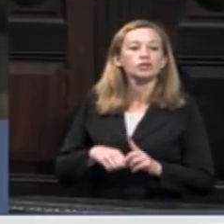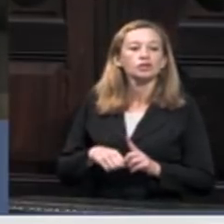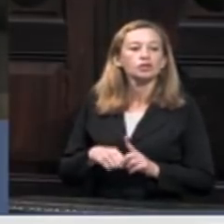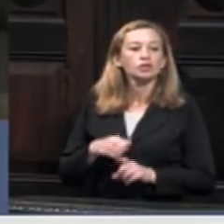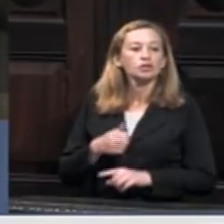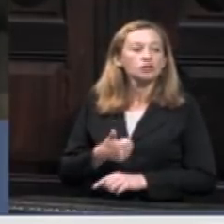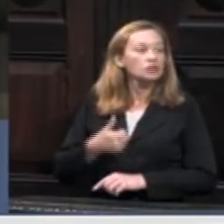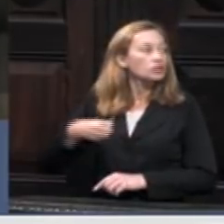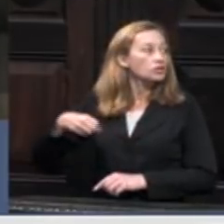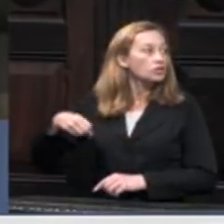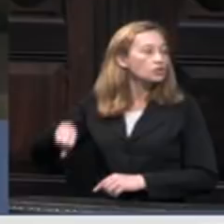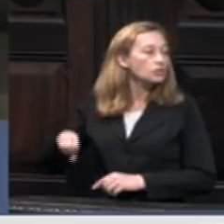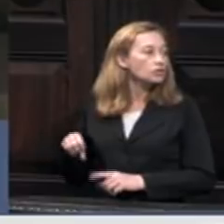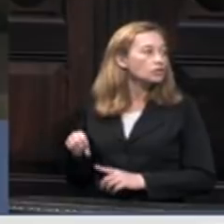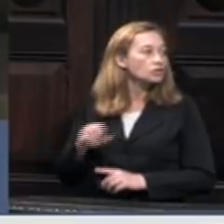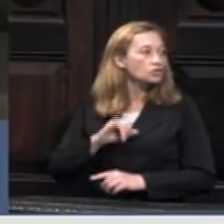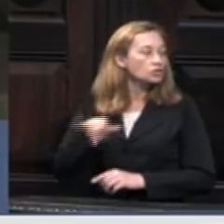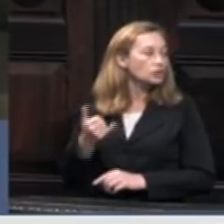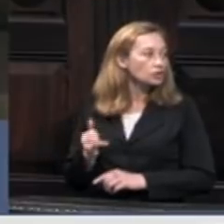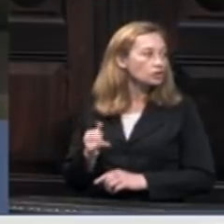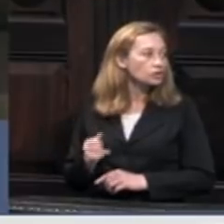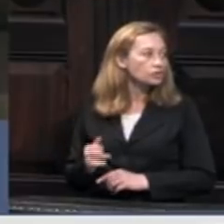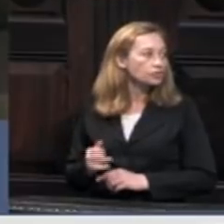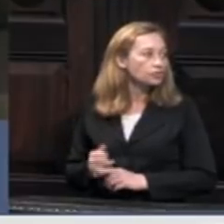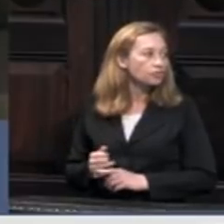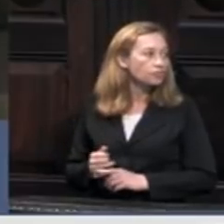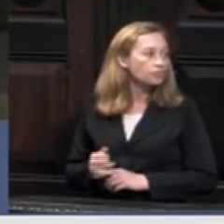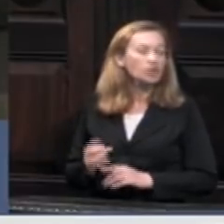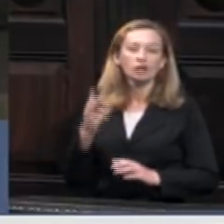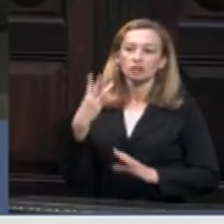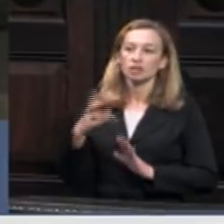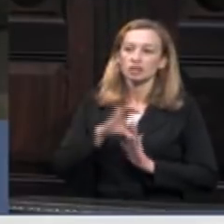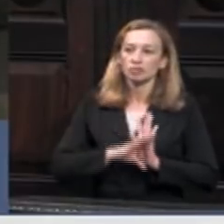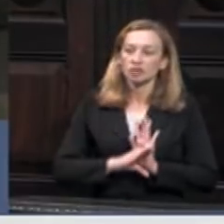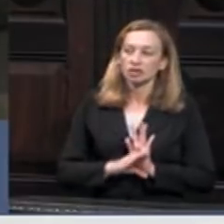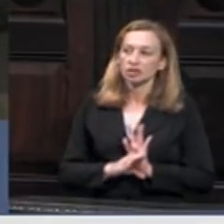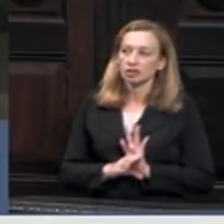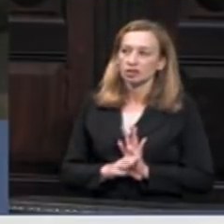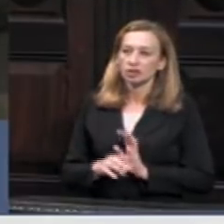Orçamento, Fiscalização Financeira e Controle favorável a 213 emendas,